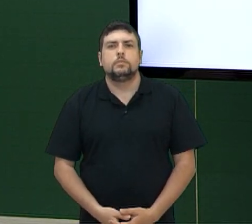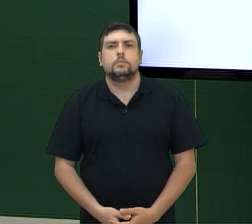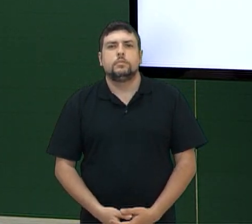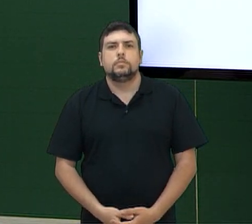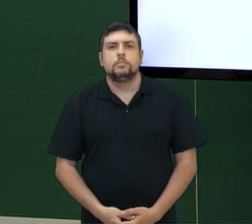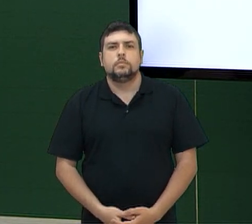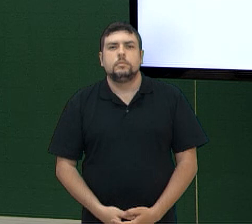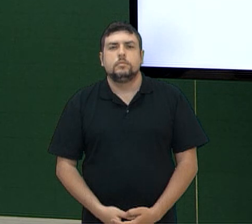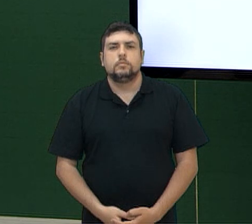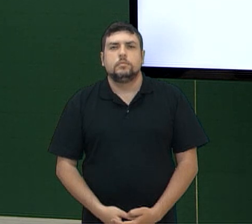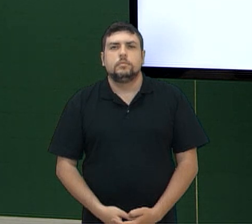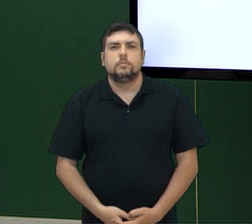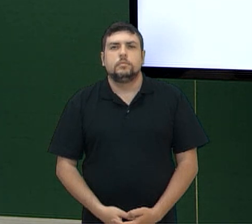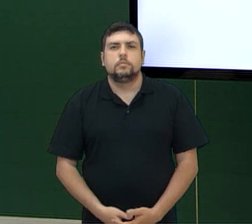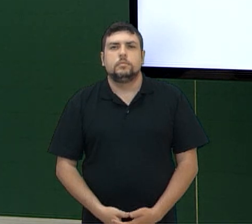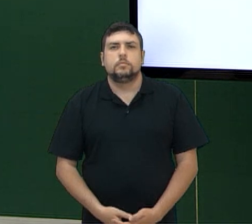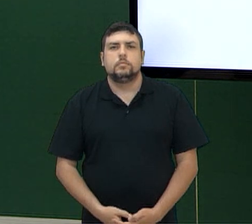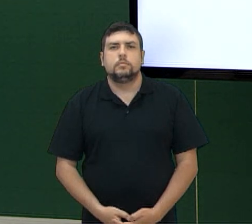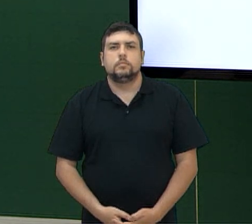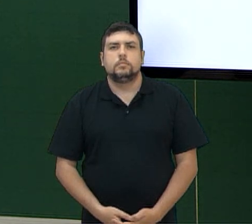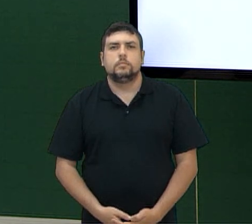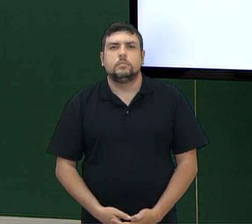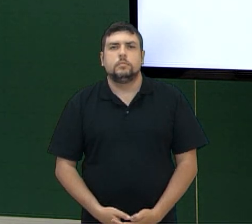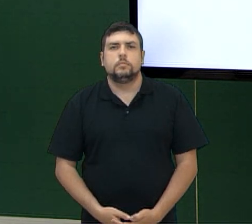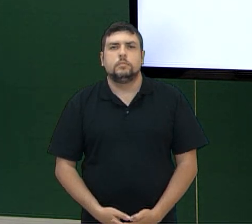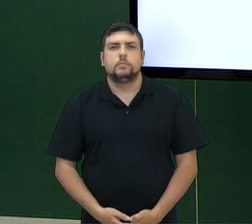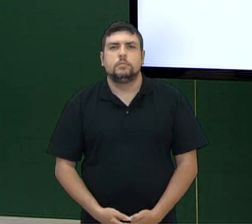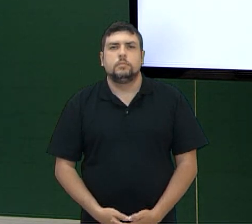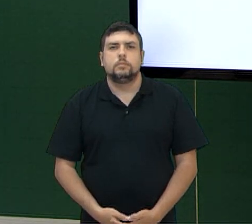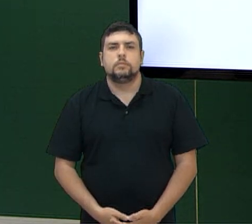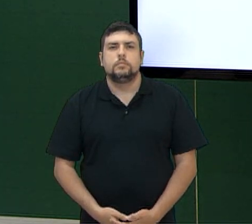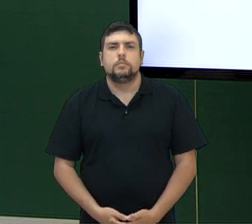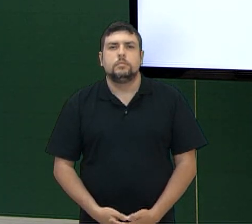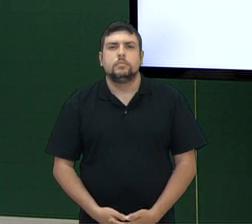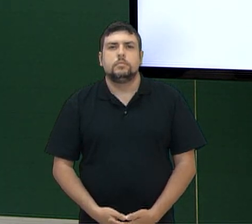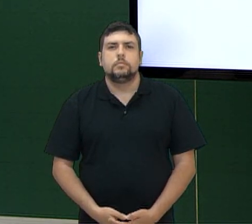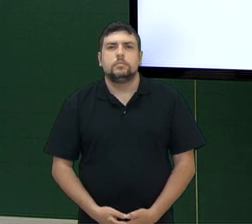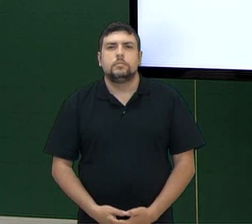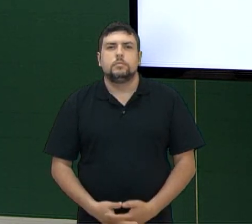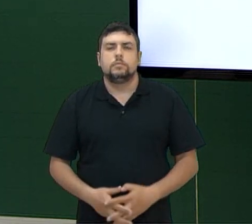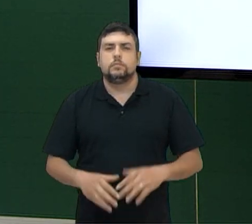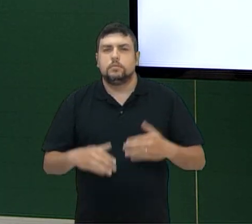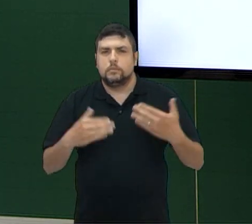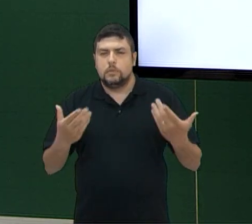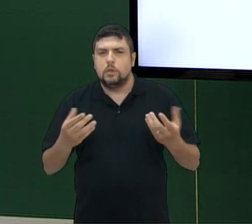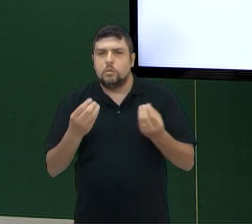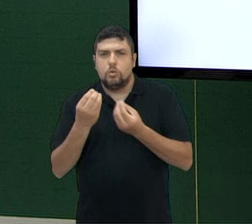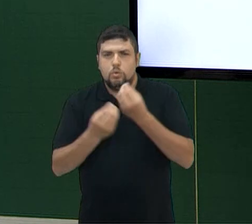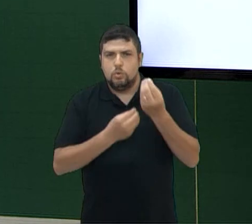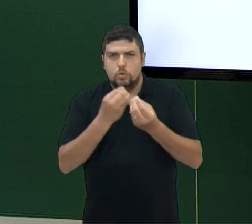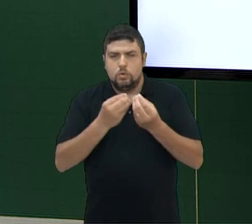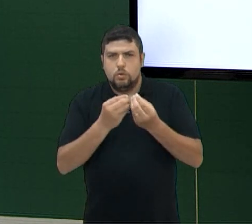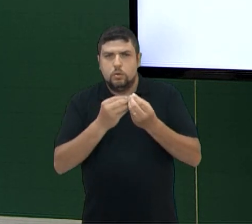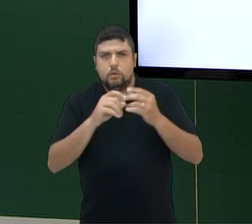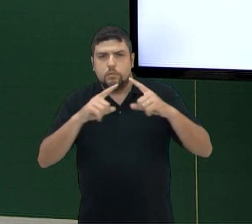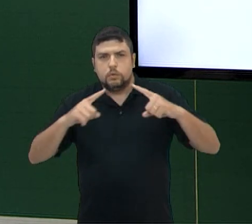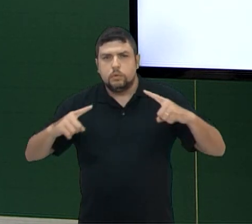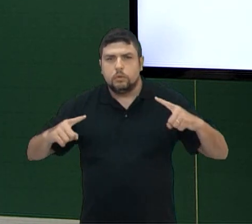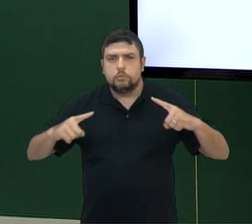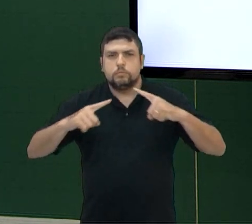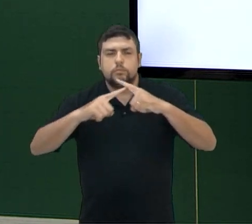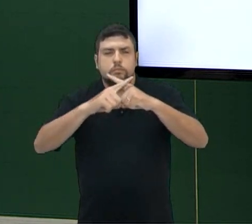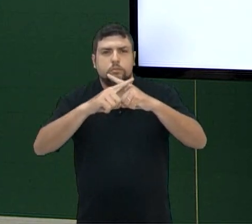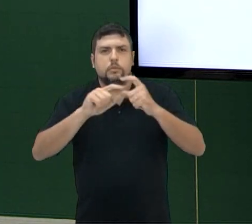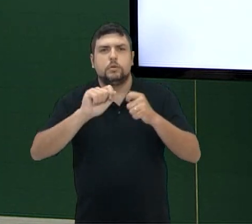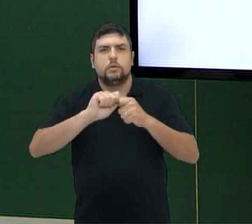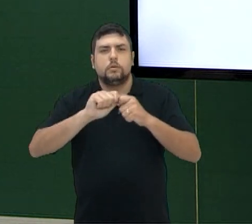igual ao produto dos extremos. O que significa isso? Eu vou multiplicar cruzado, tá? Então,